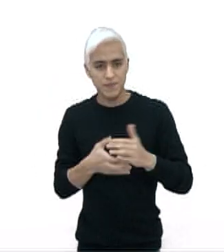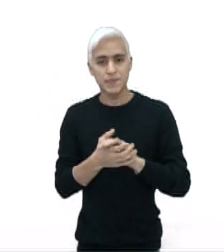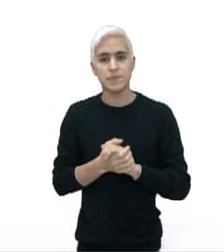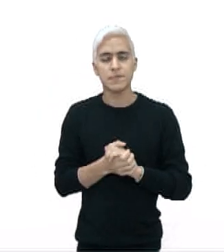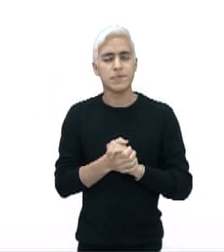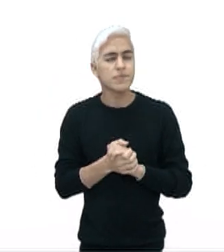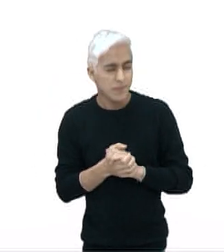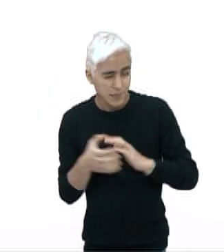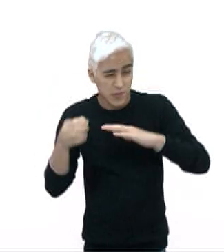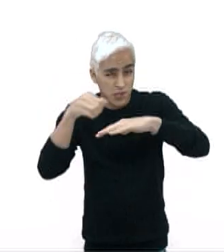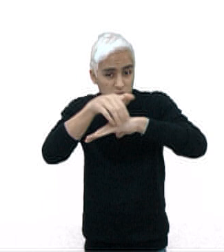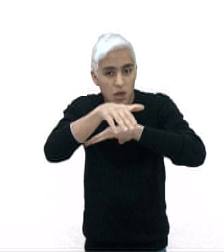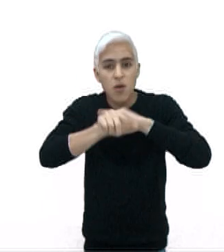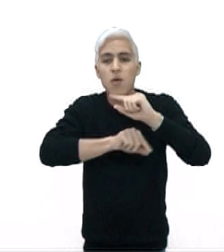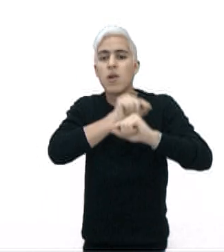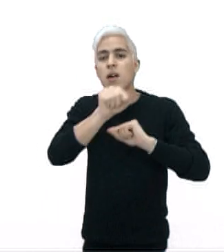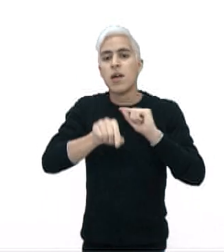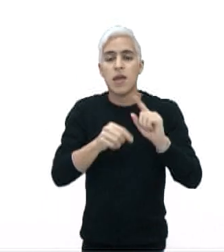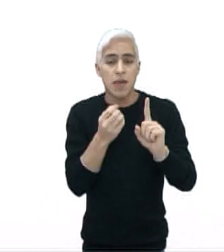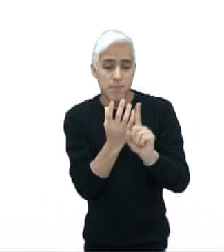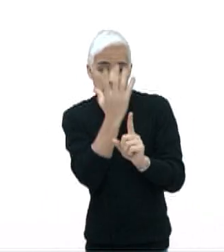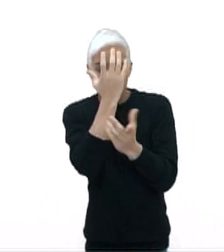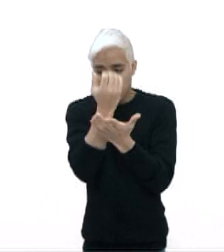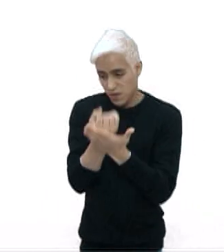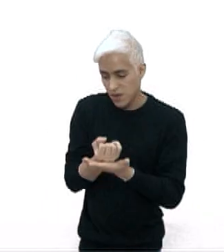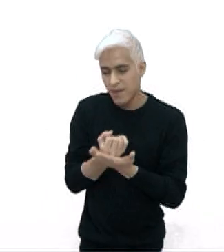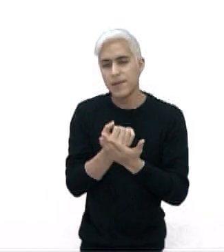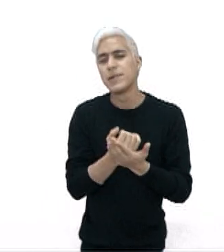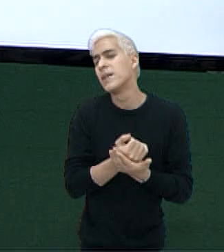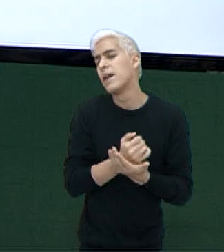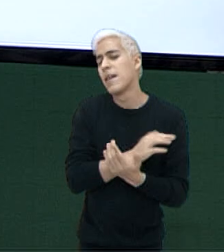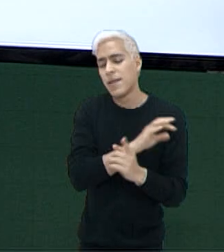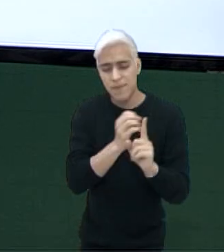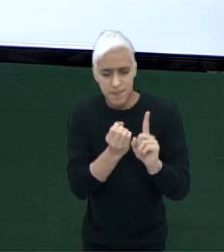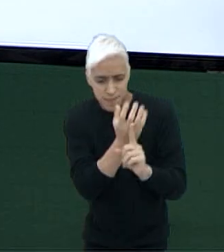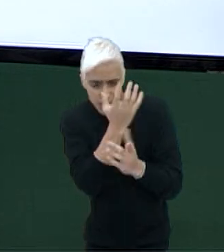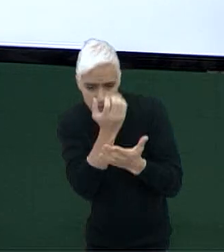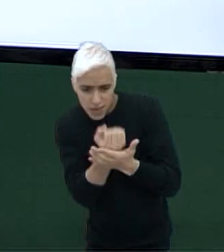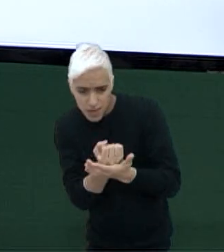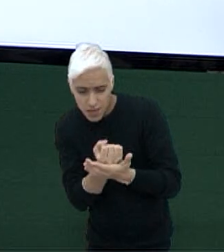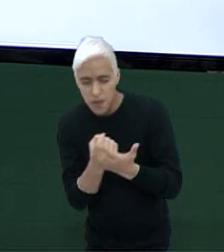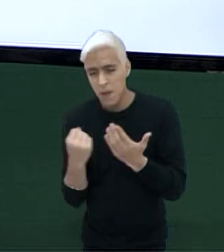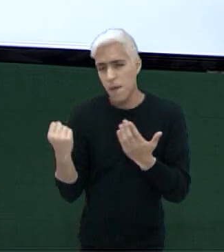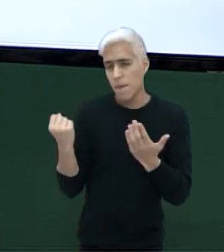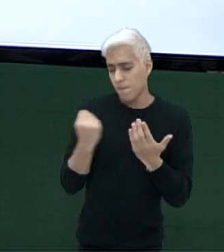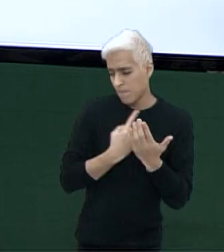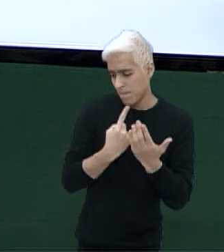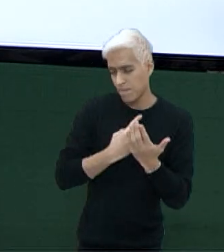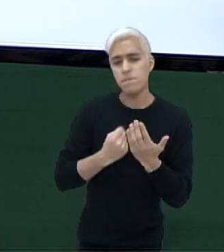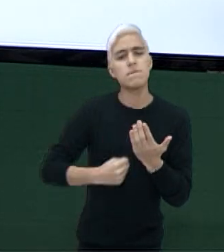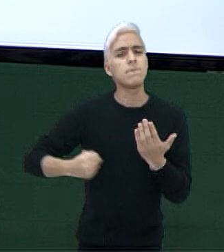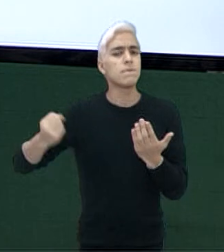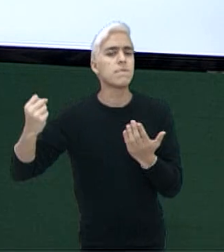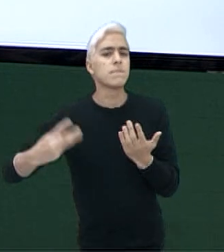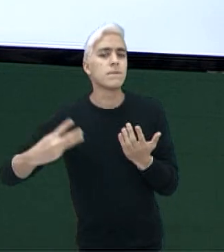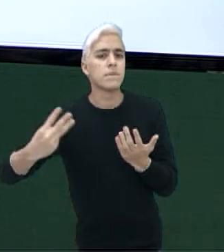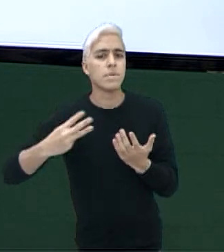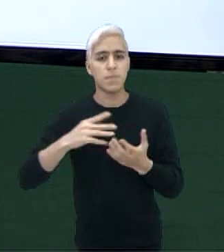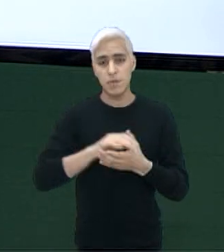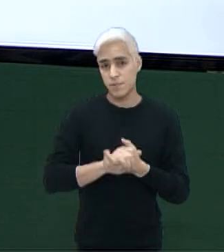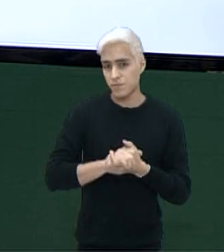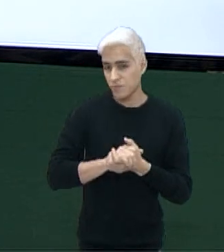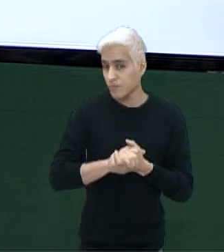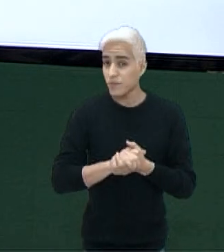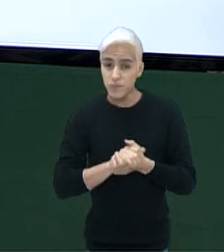Daí vale lembrar sobre biografia. Uma biografia, ela é escrita em primeira ou em terceira pessoa, já